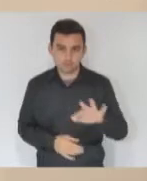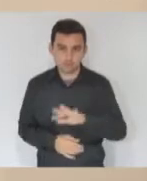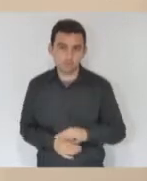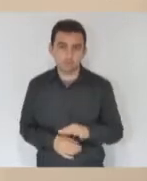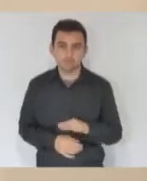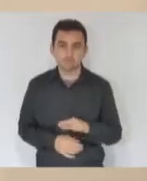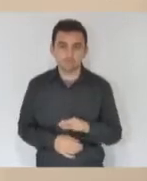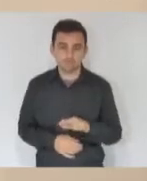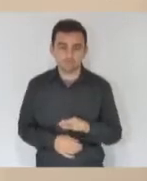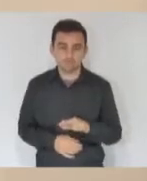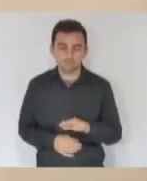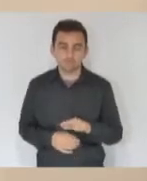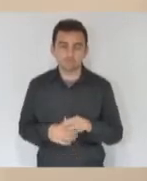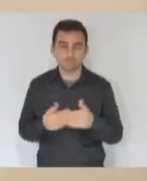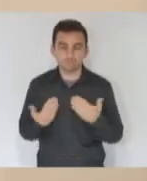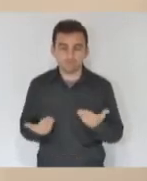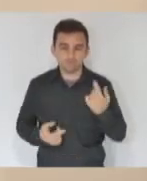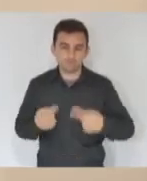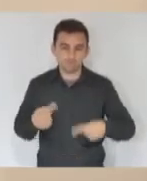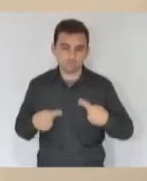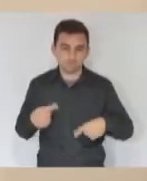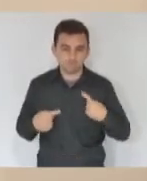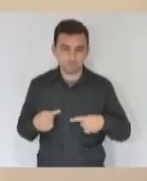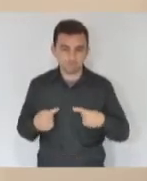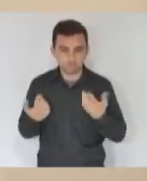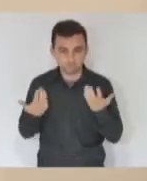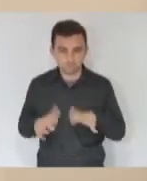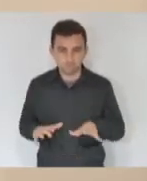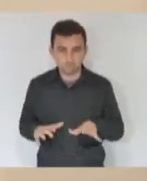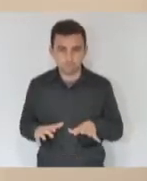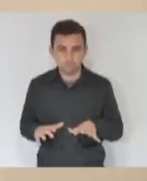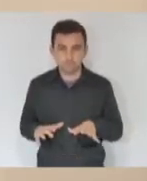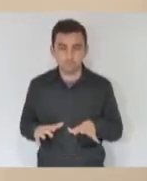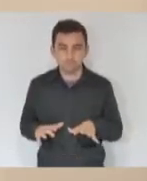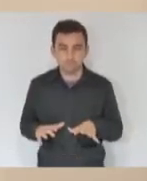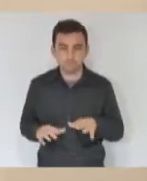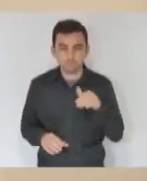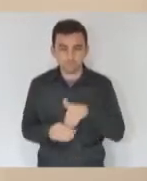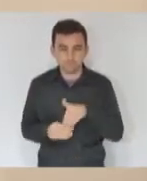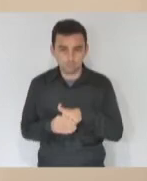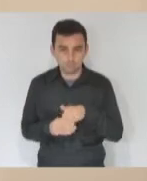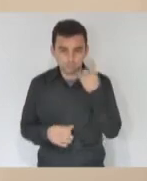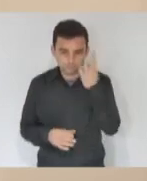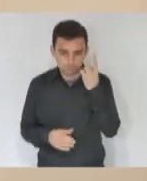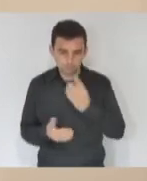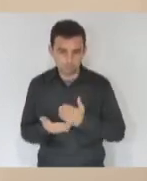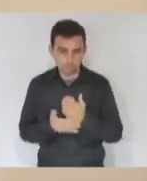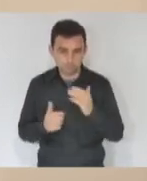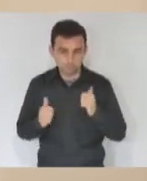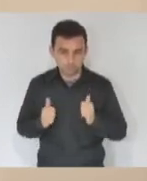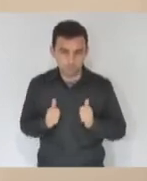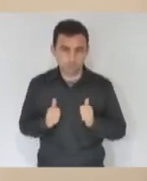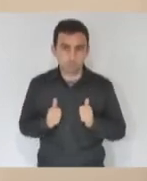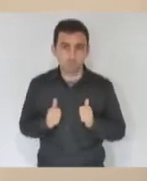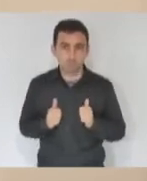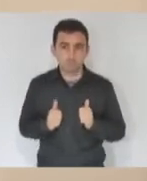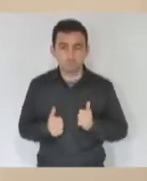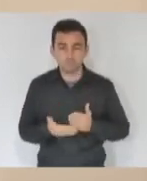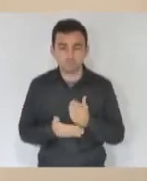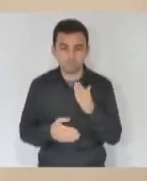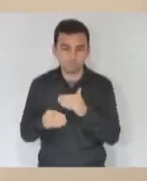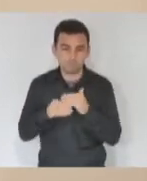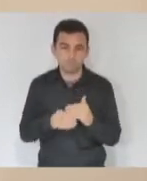2018. Em discussão. Não havendo quem queira discutir, em votação. Deputados que aprovam, permaneçam como se encontram. Aprovado